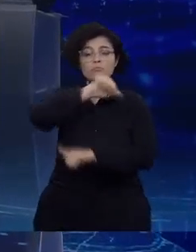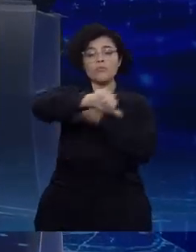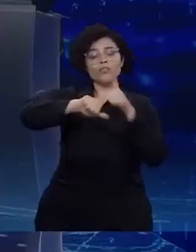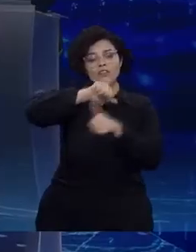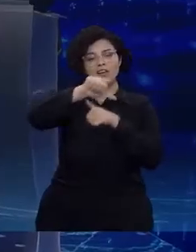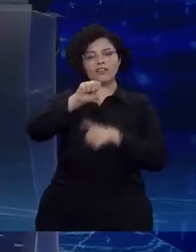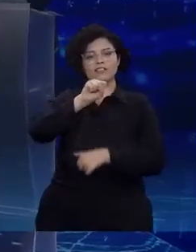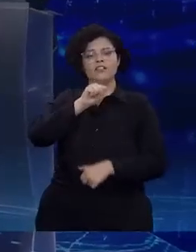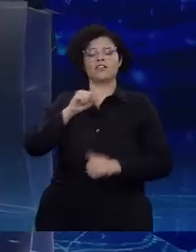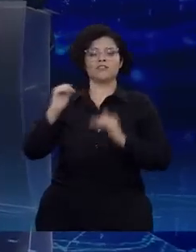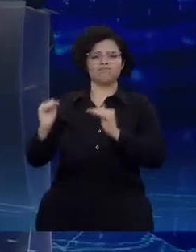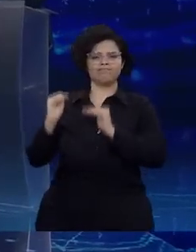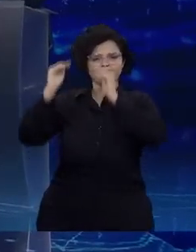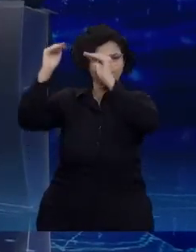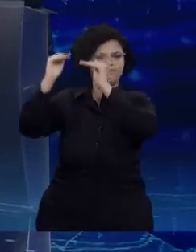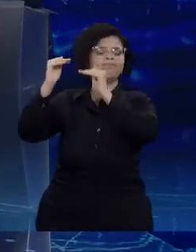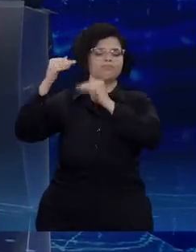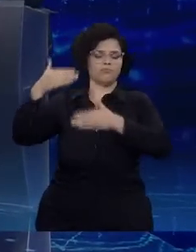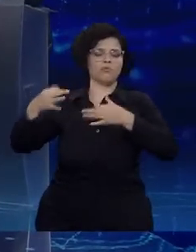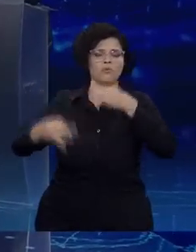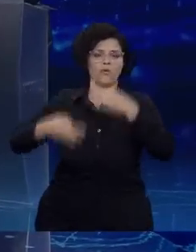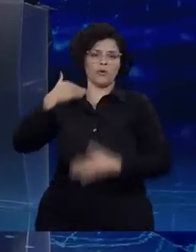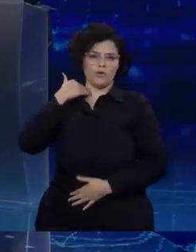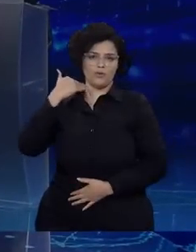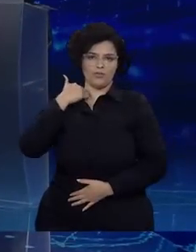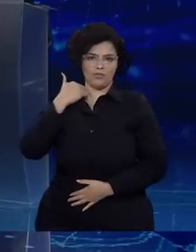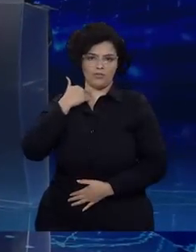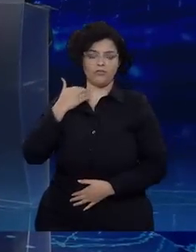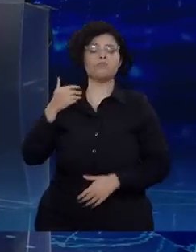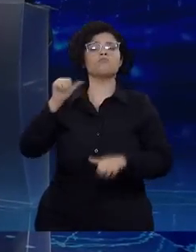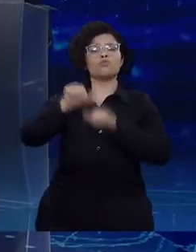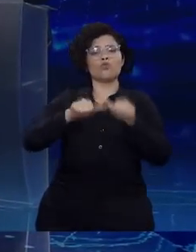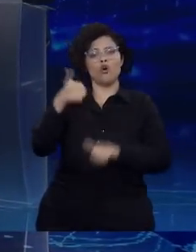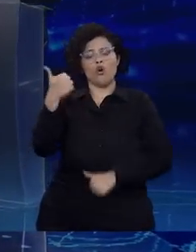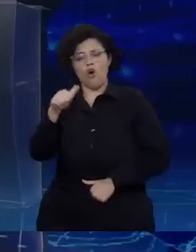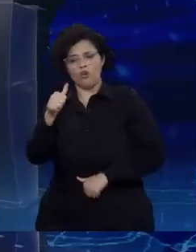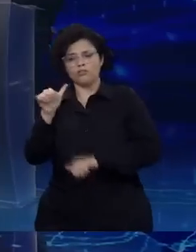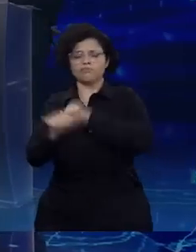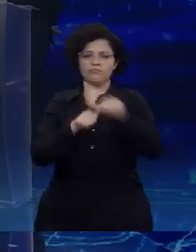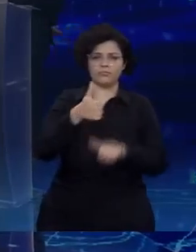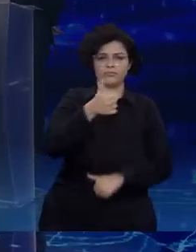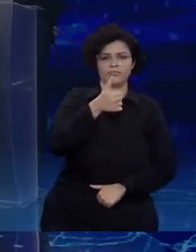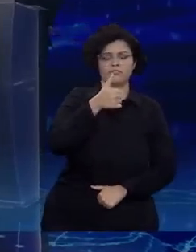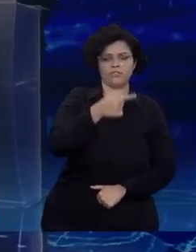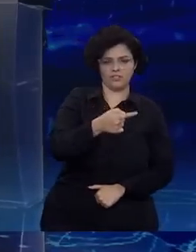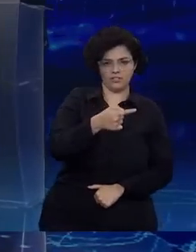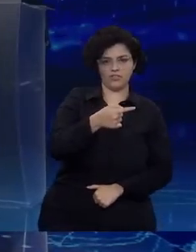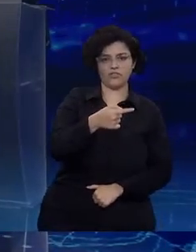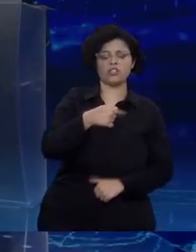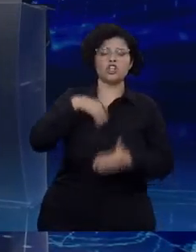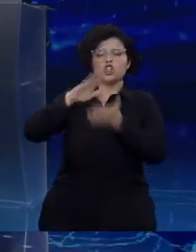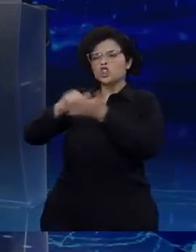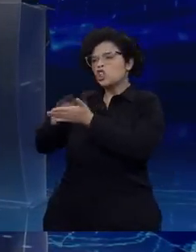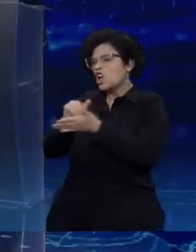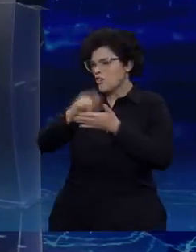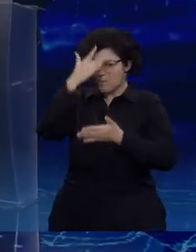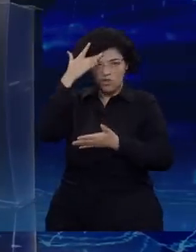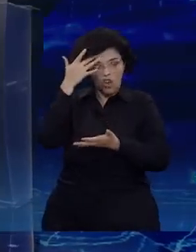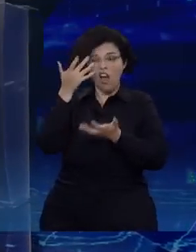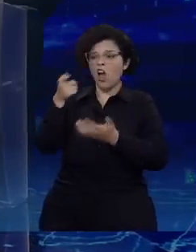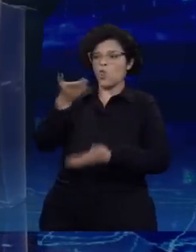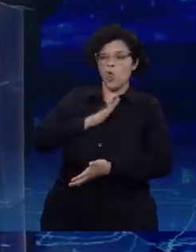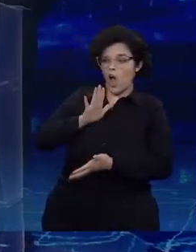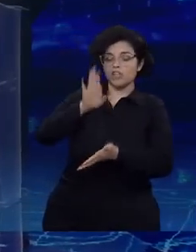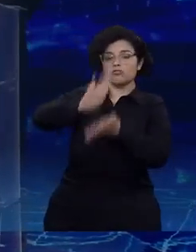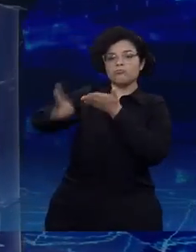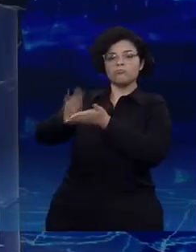O cartelo branco mudou. Mudou de 11 para 17, depois ele tirou 5 que ele não gostava e ficou só o que eles queriam. Não é